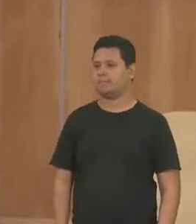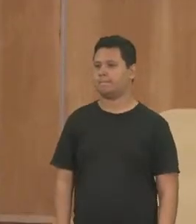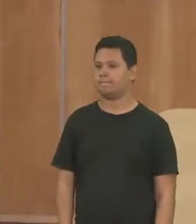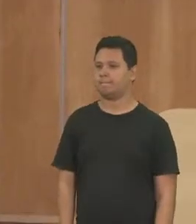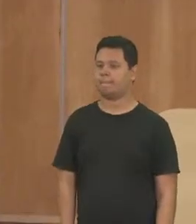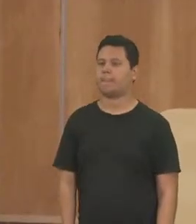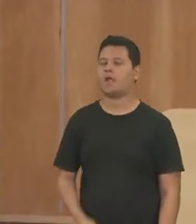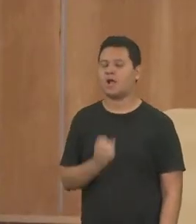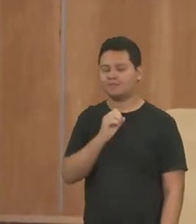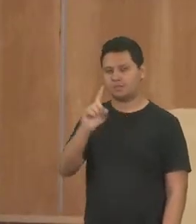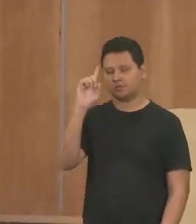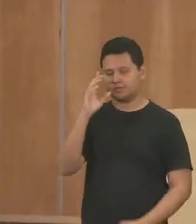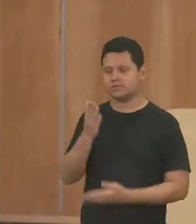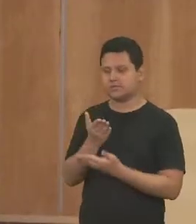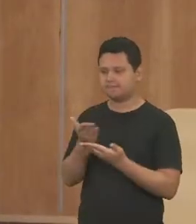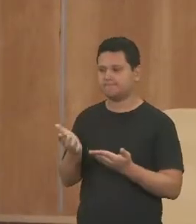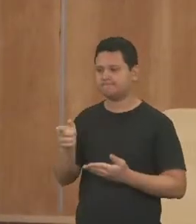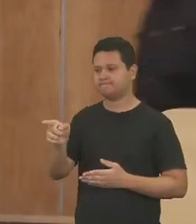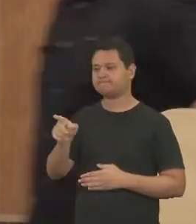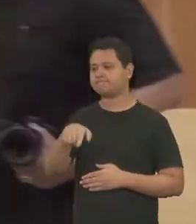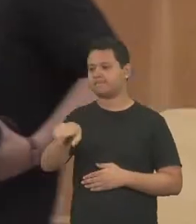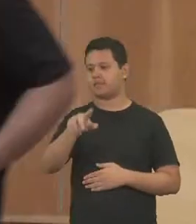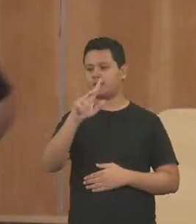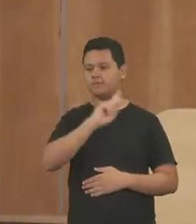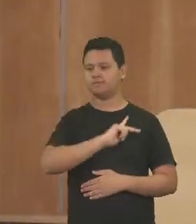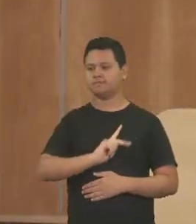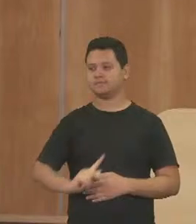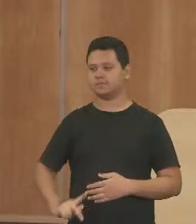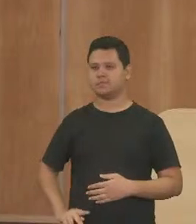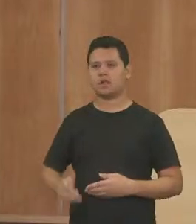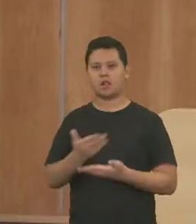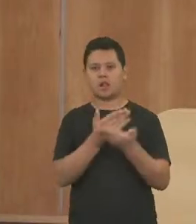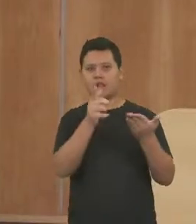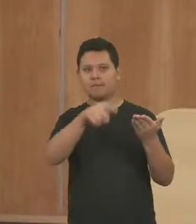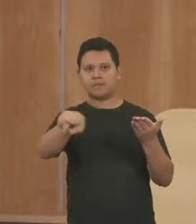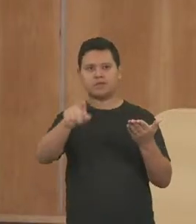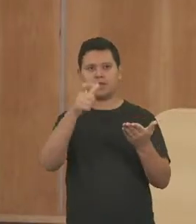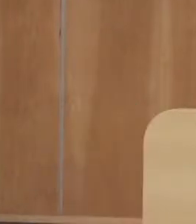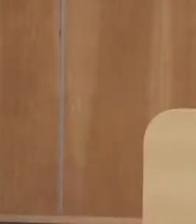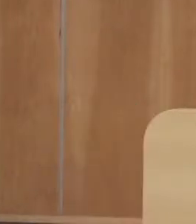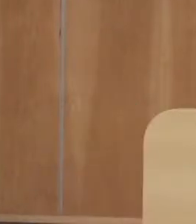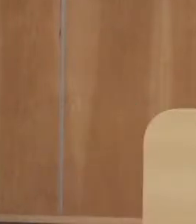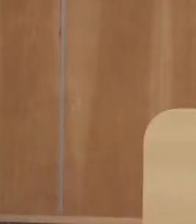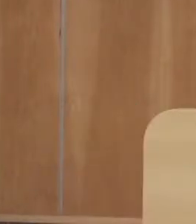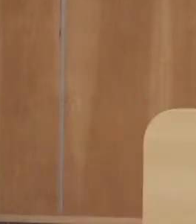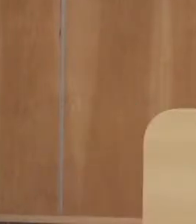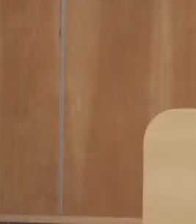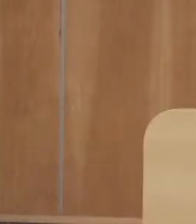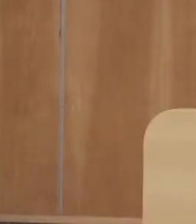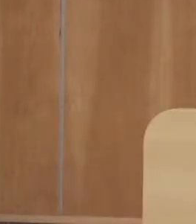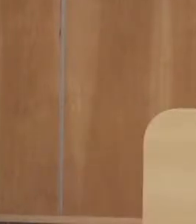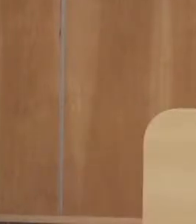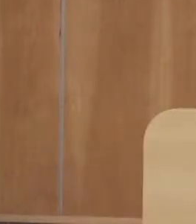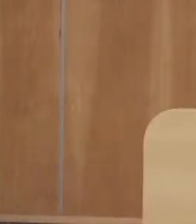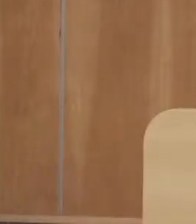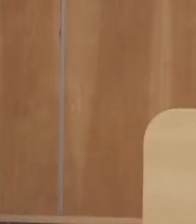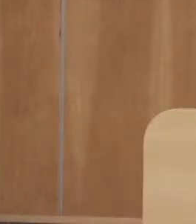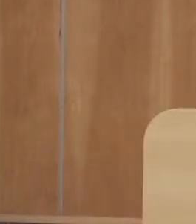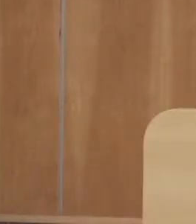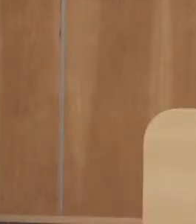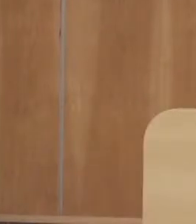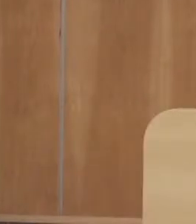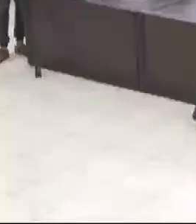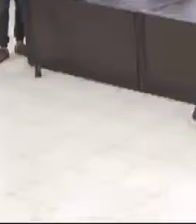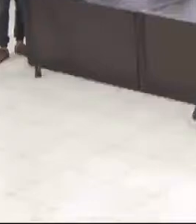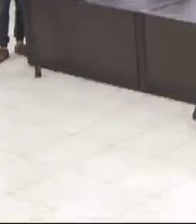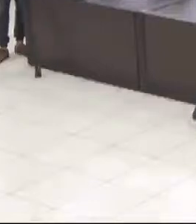Primeiramente, bom dia ao presidente, aos demais vereadores, bom dia aos trabalhadores